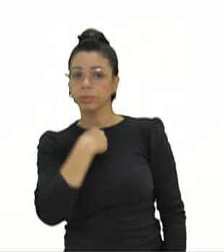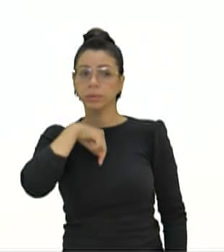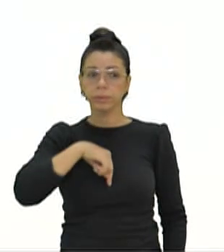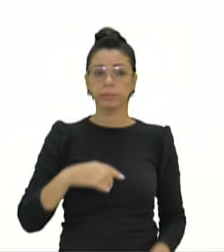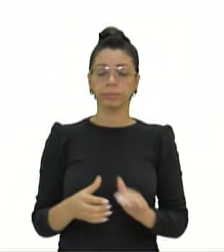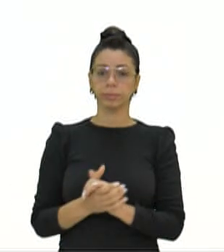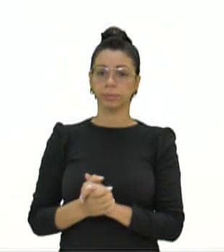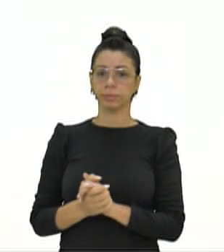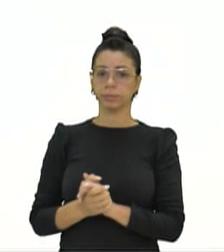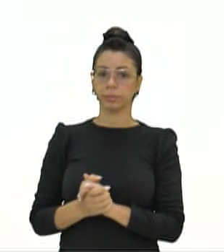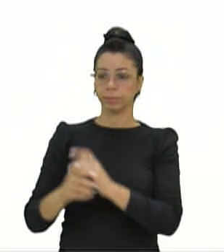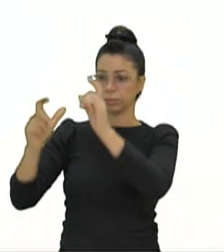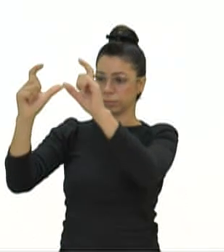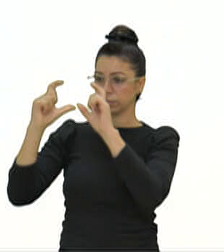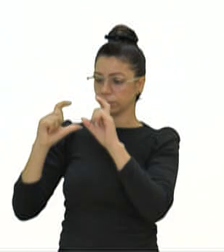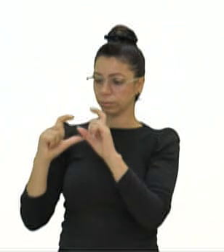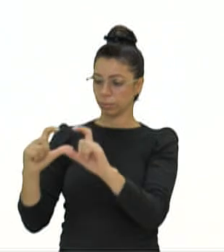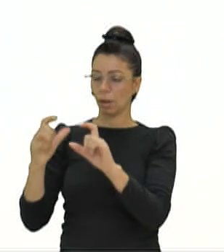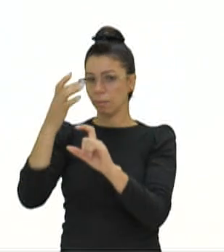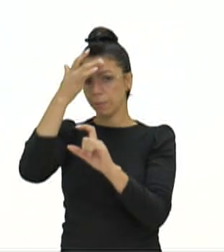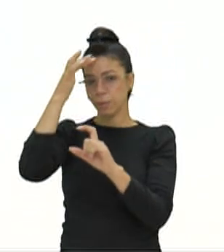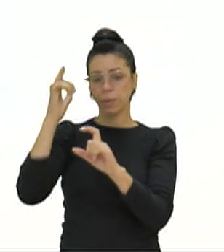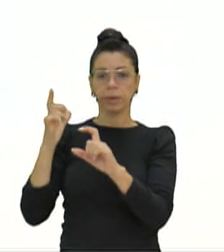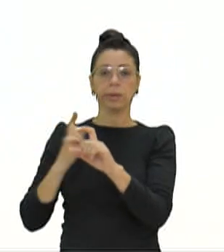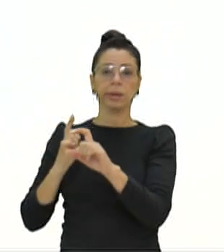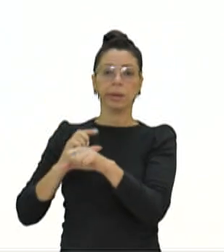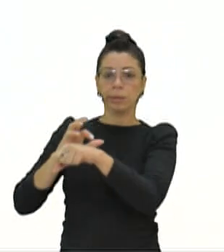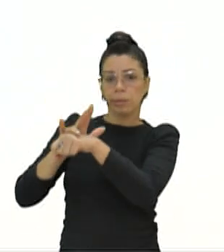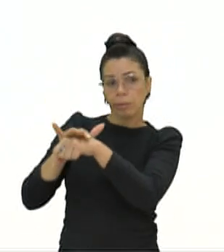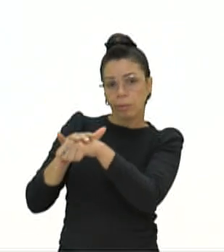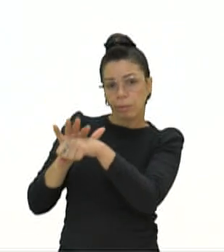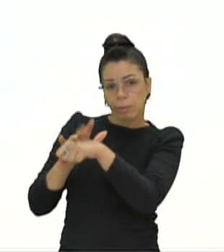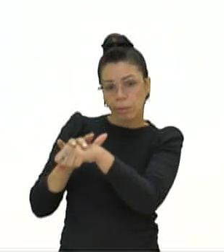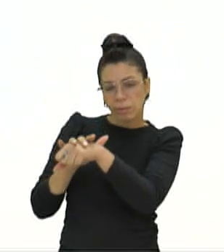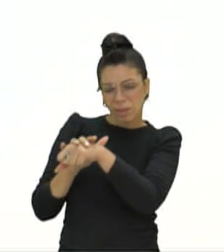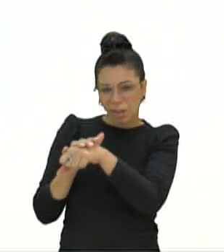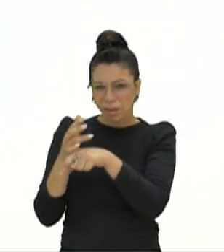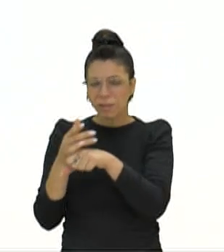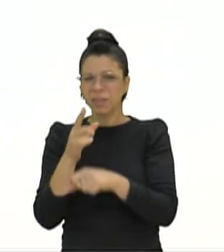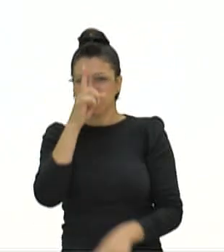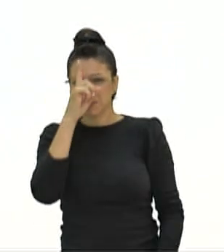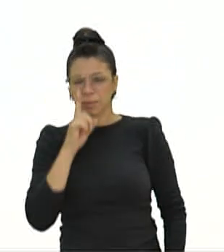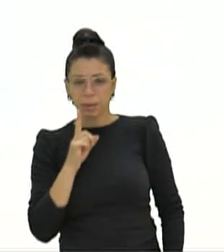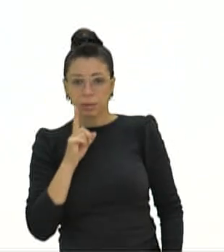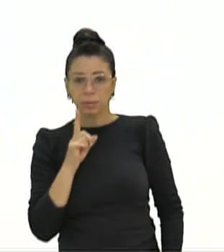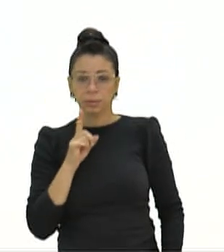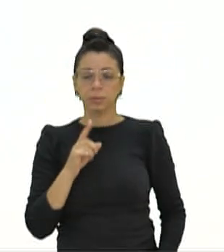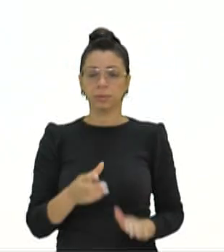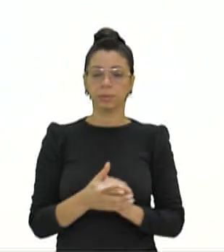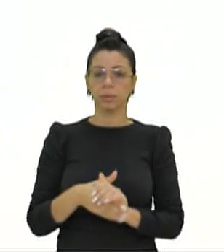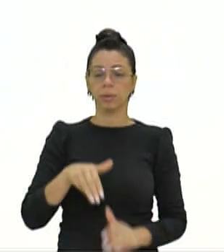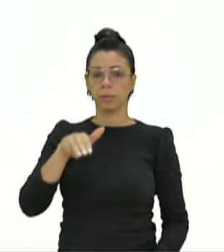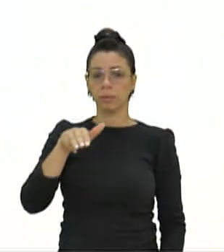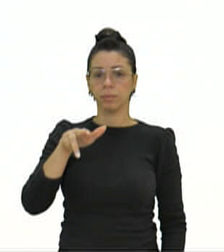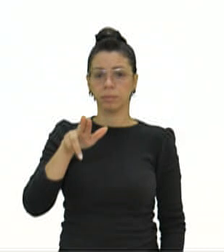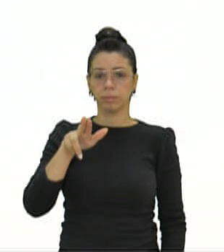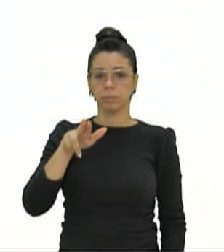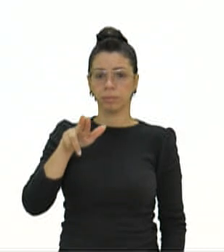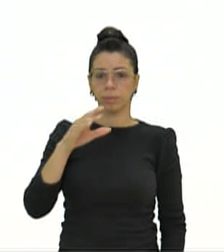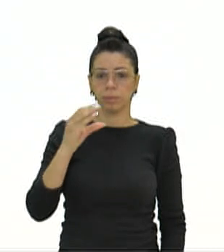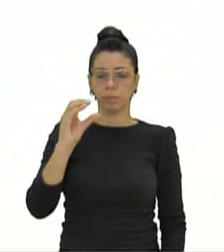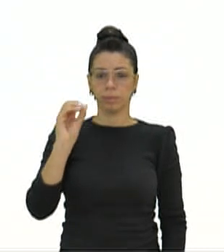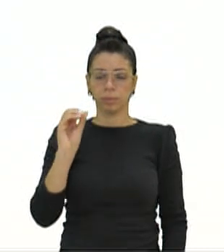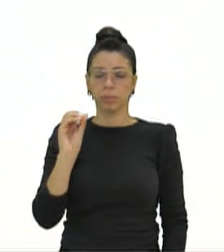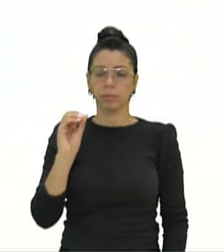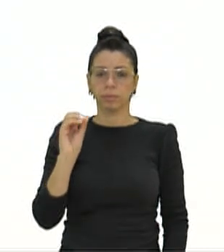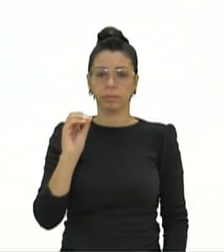brônquio de uma pessoa com bronquite. Estão vendo essa secreção amarelada? Isso é um muco. É uma secreção